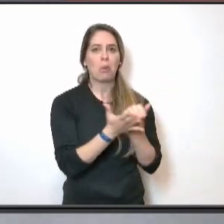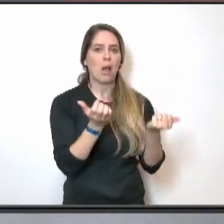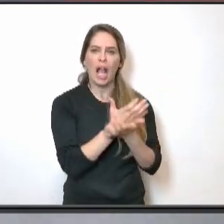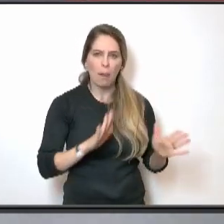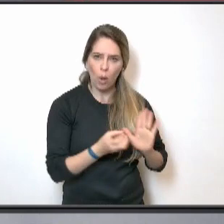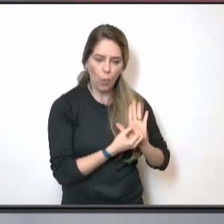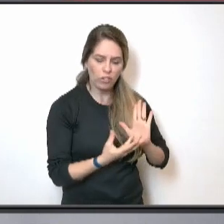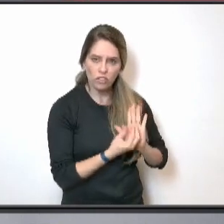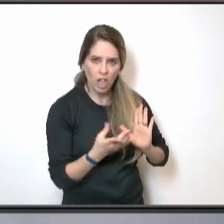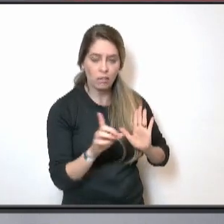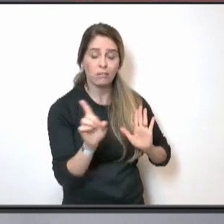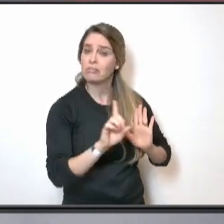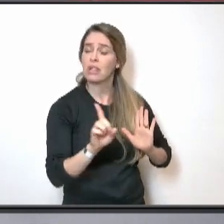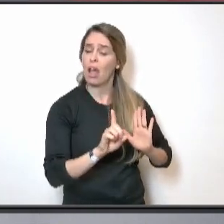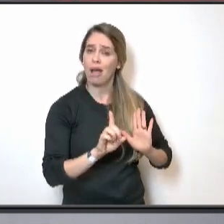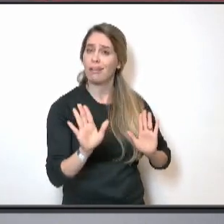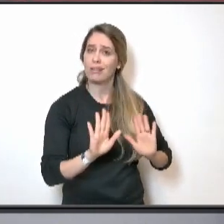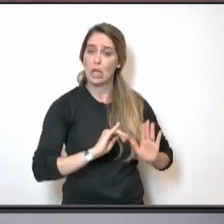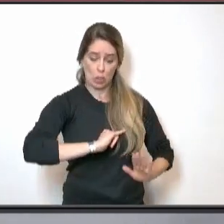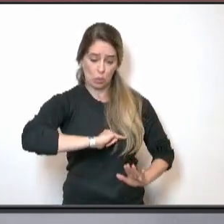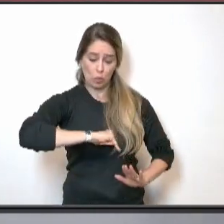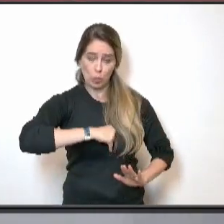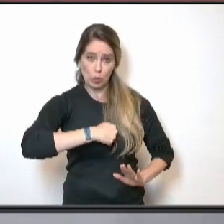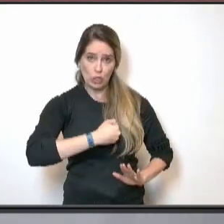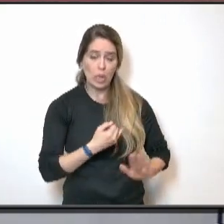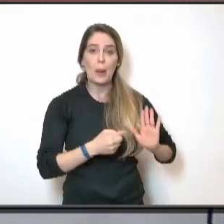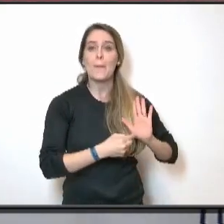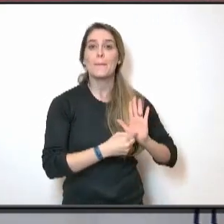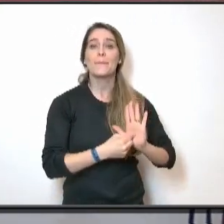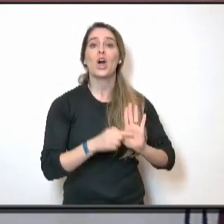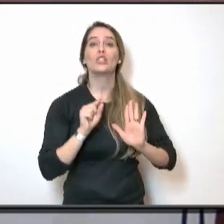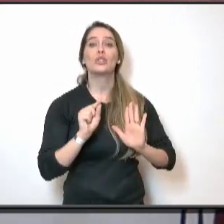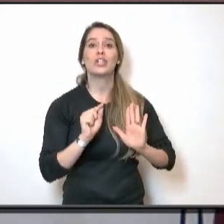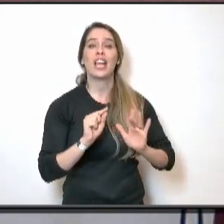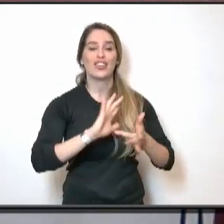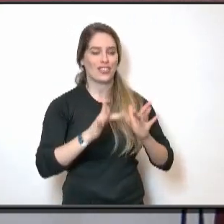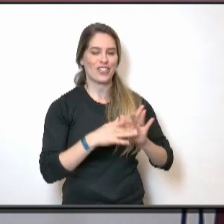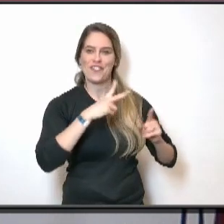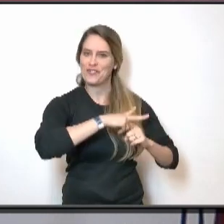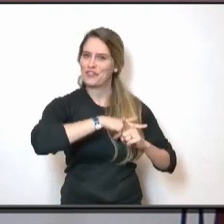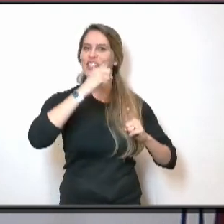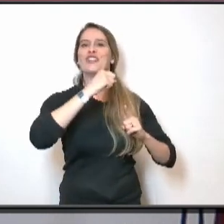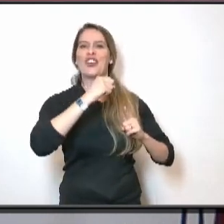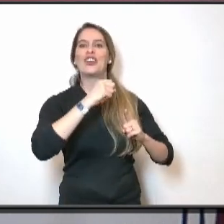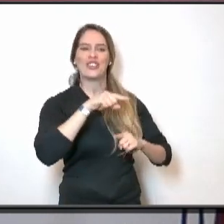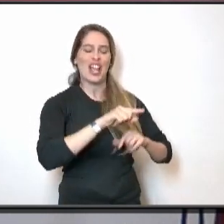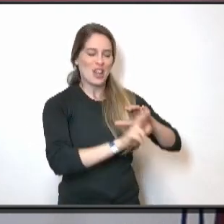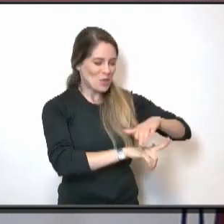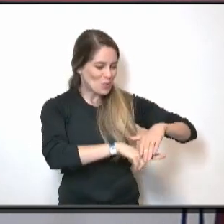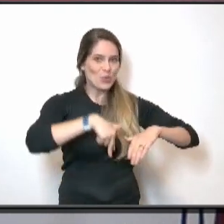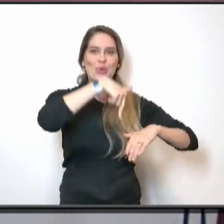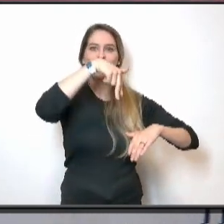mas o Evangelho de João caminha para mostrar a vitória de Jesus sobre a morte. Ele ressuscitou, ele